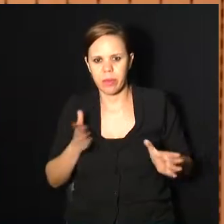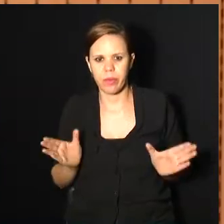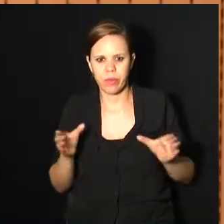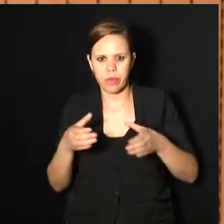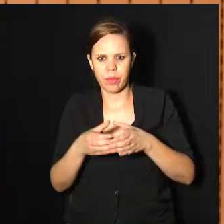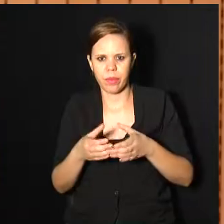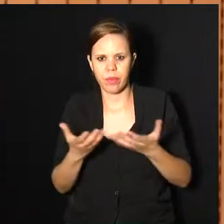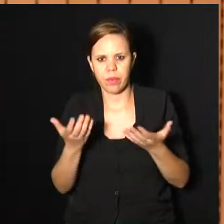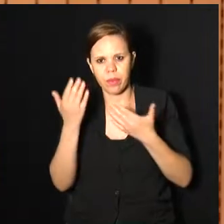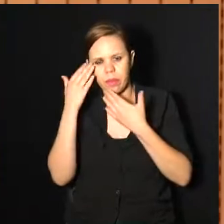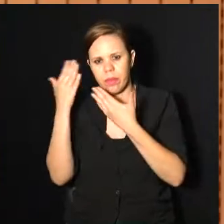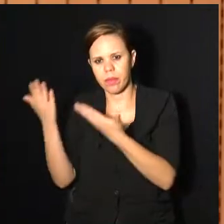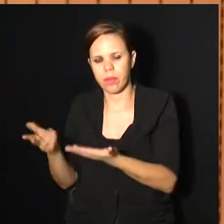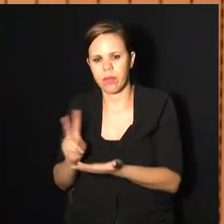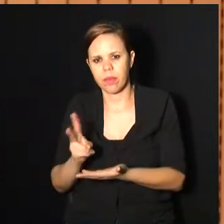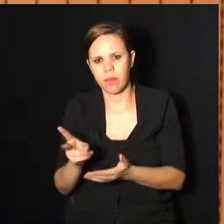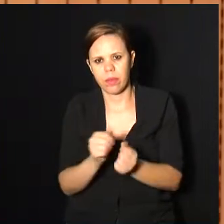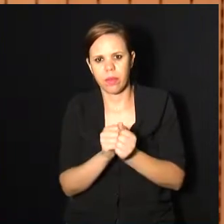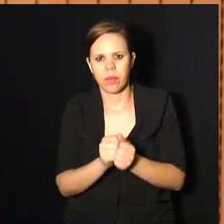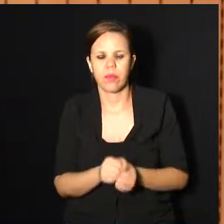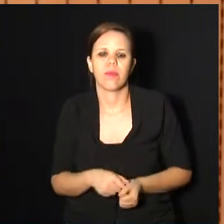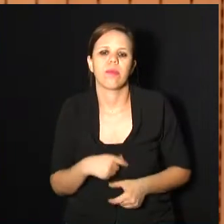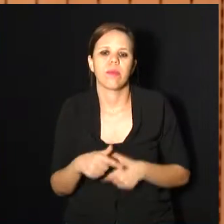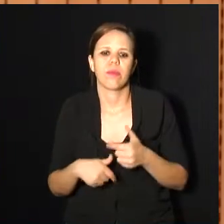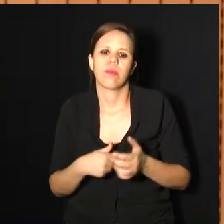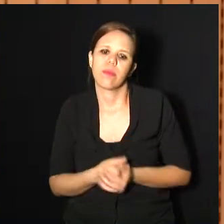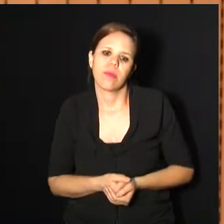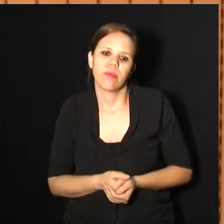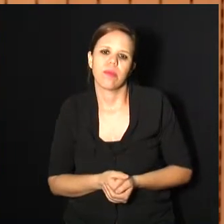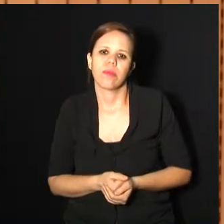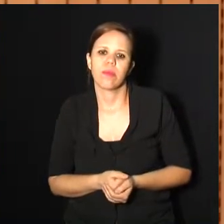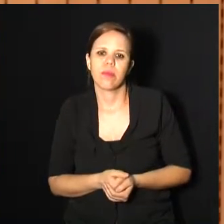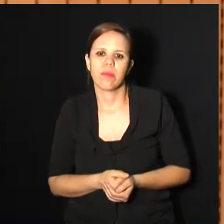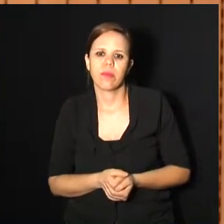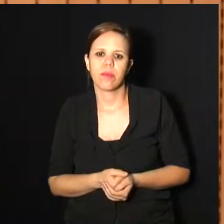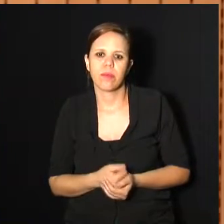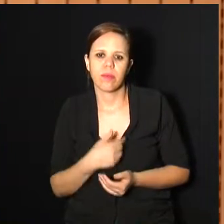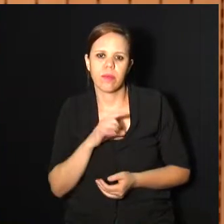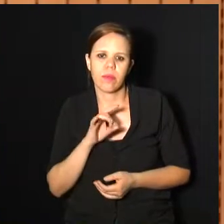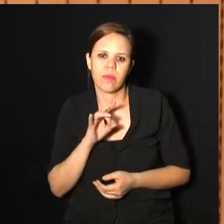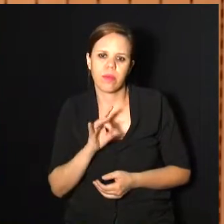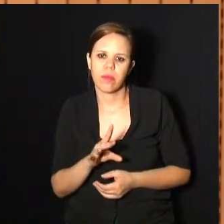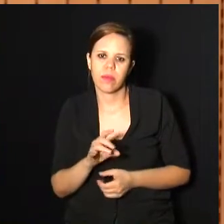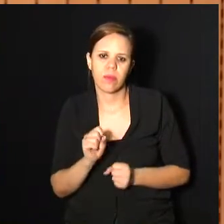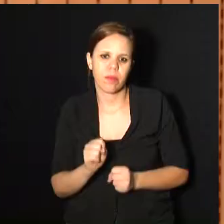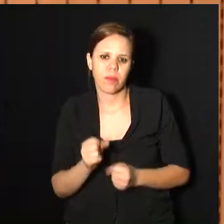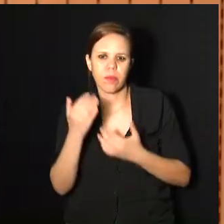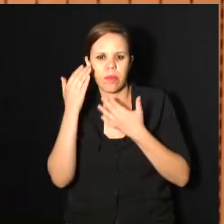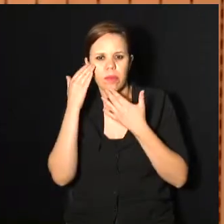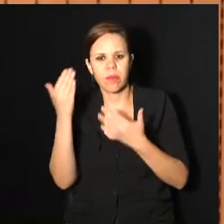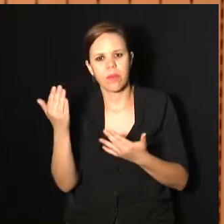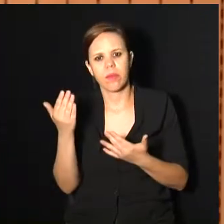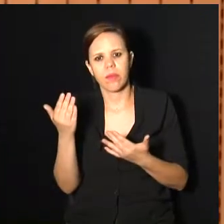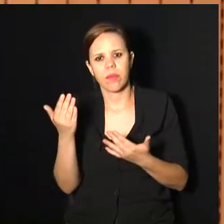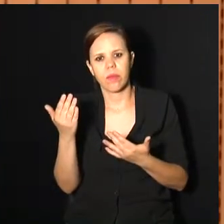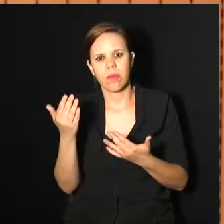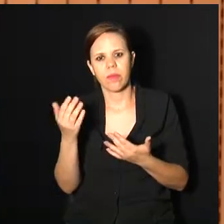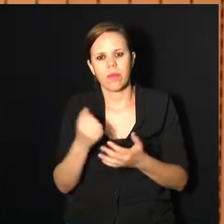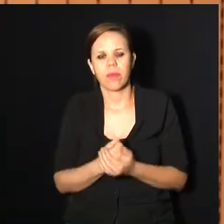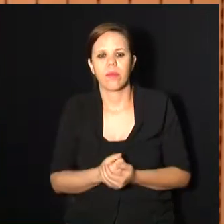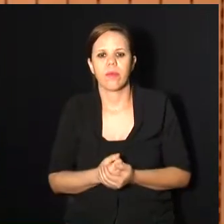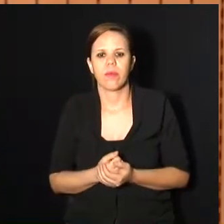equipe, que está diariamente comigo, e eu só posso agradecer, e se for